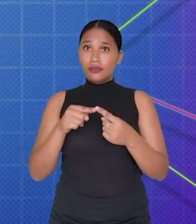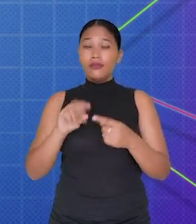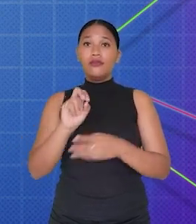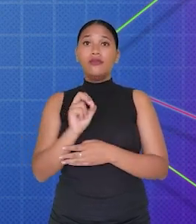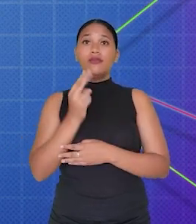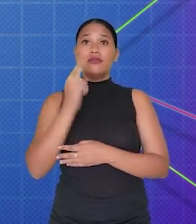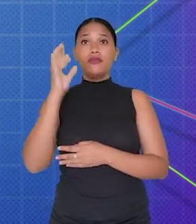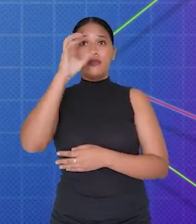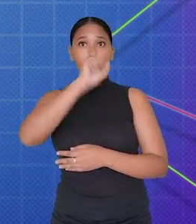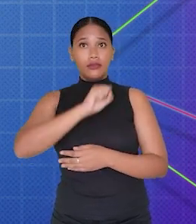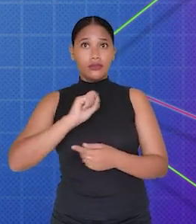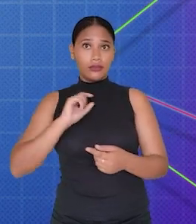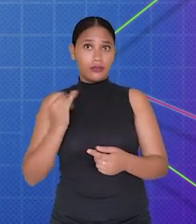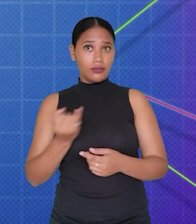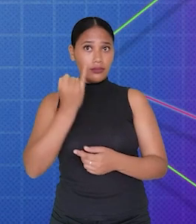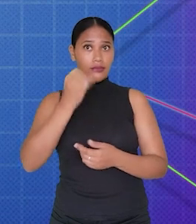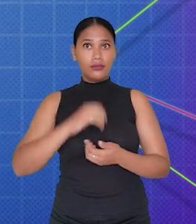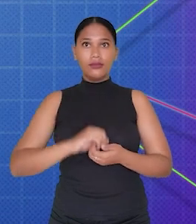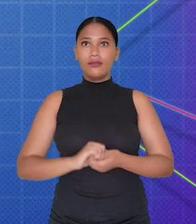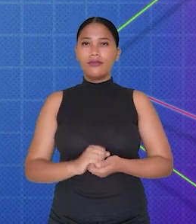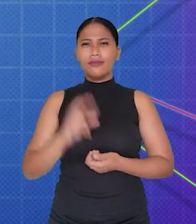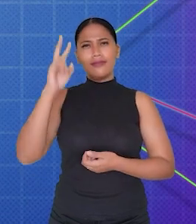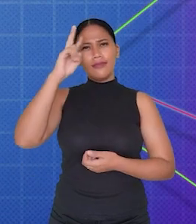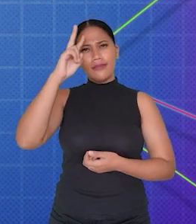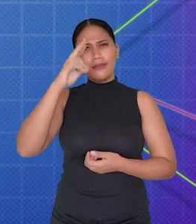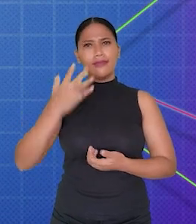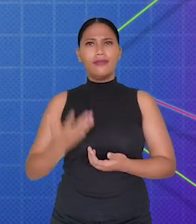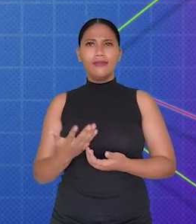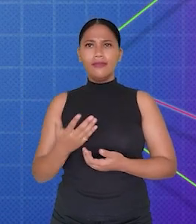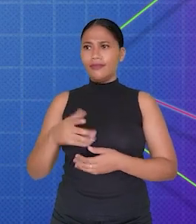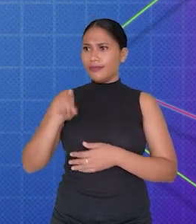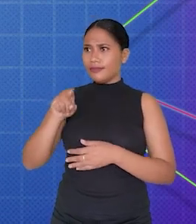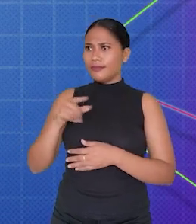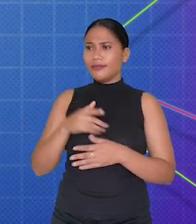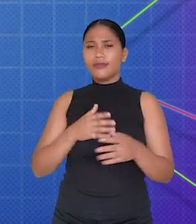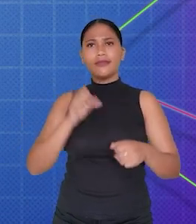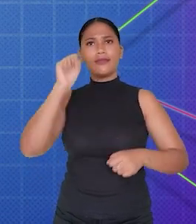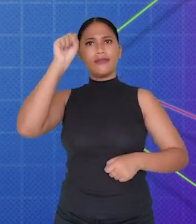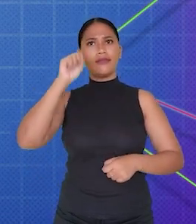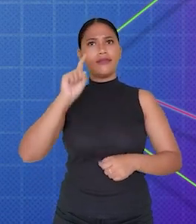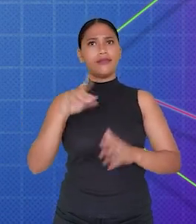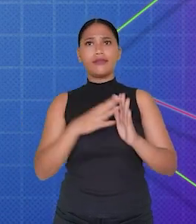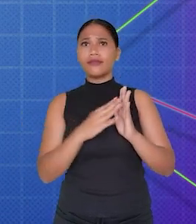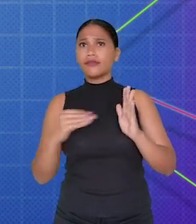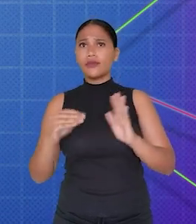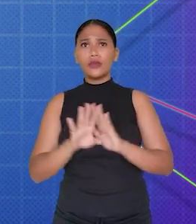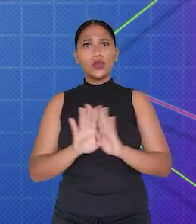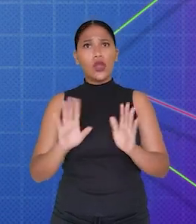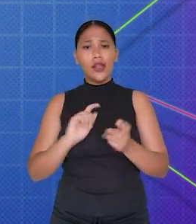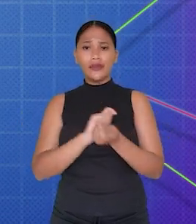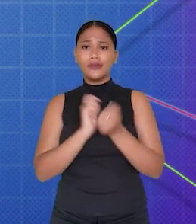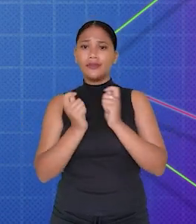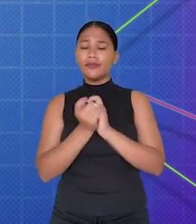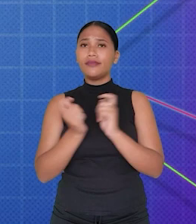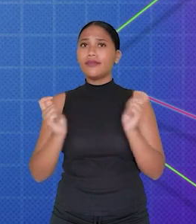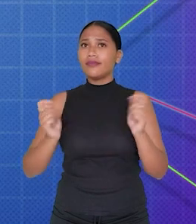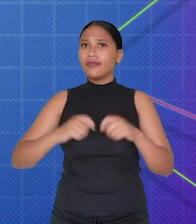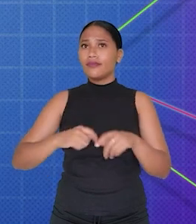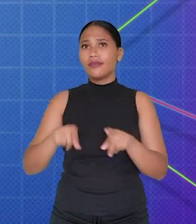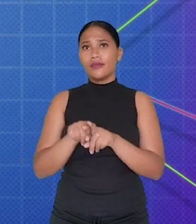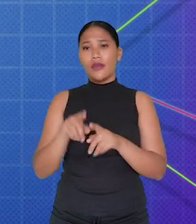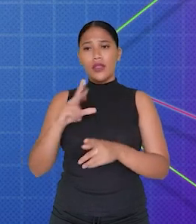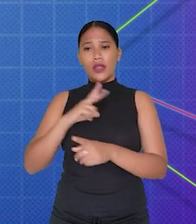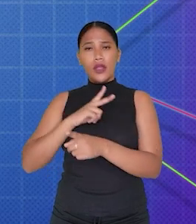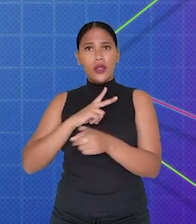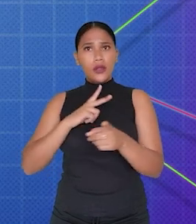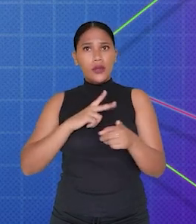objetivo ou aprenda uma lição importante. Lembre-se, a jornada do herói é apenas um modelo e pode ser adaptado e